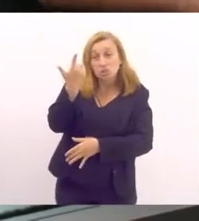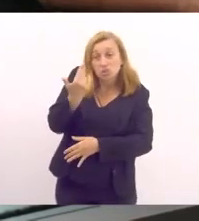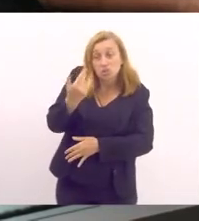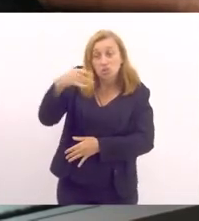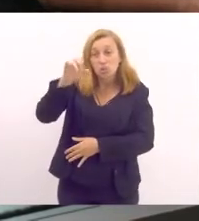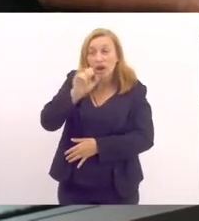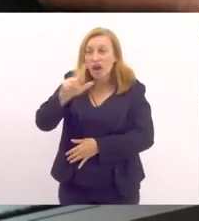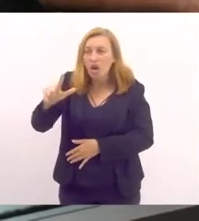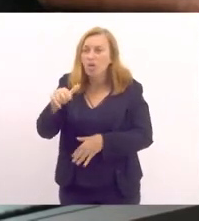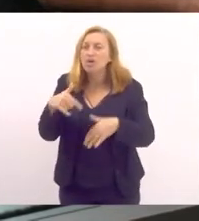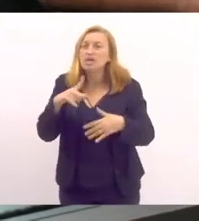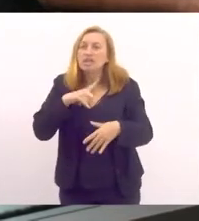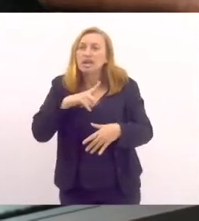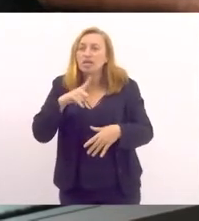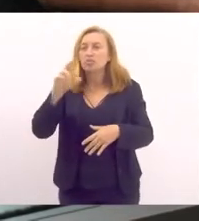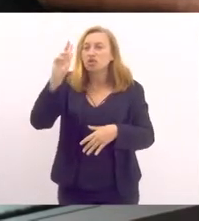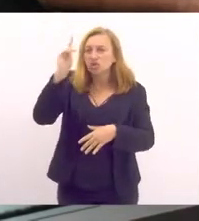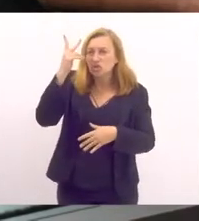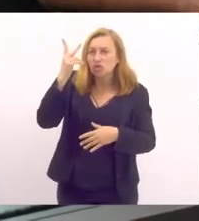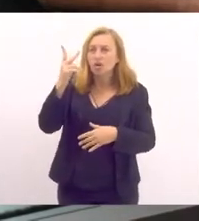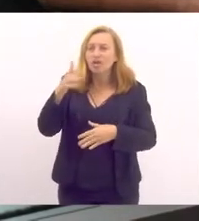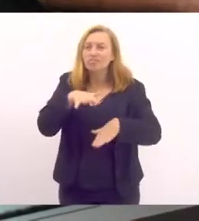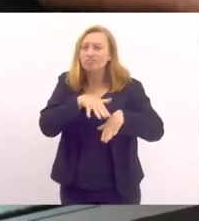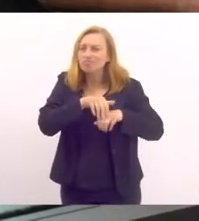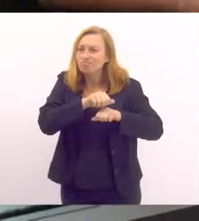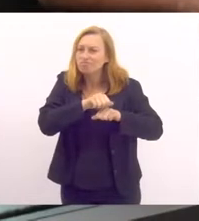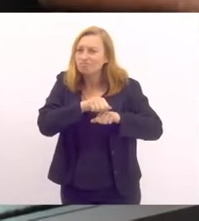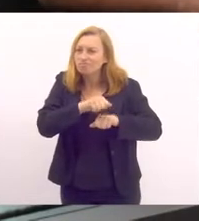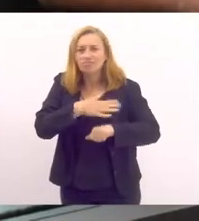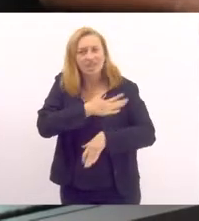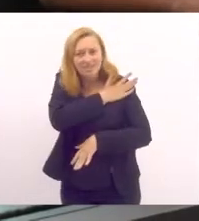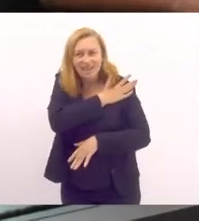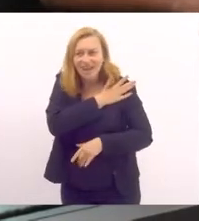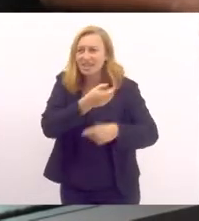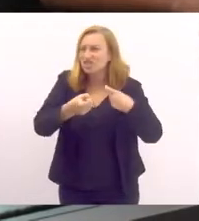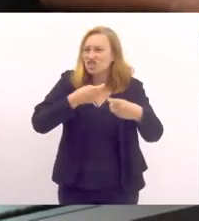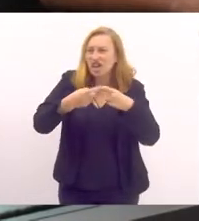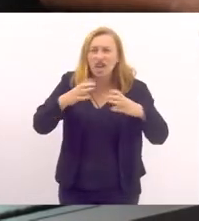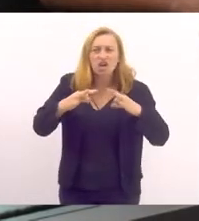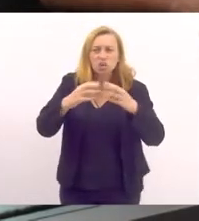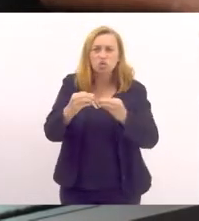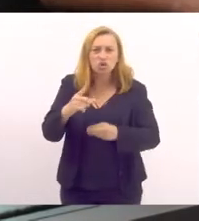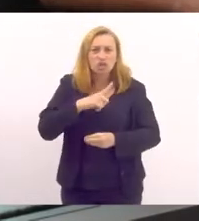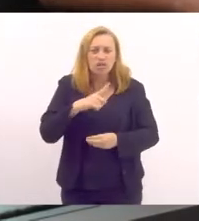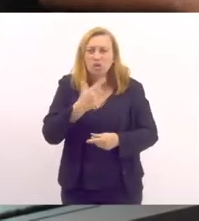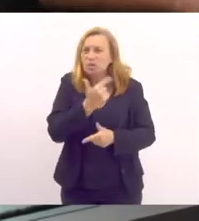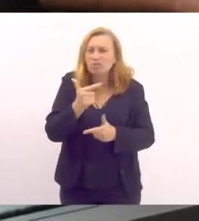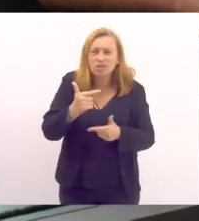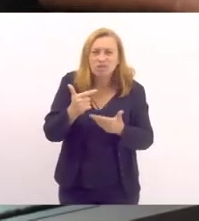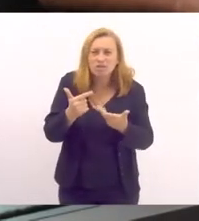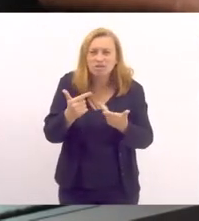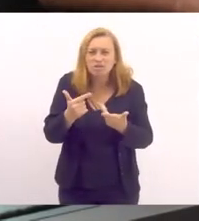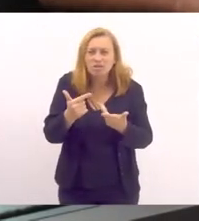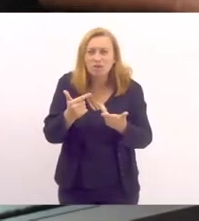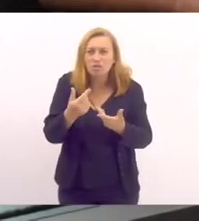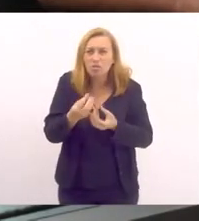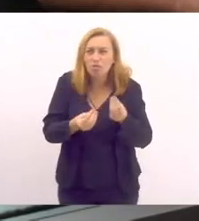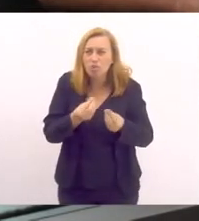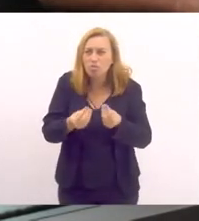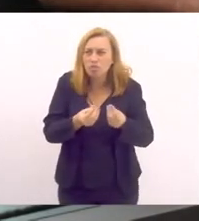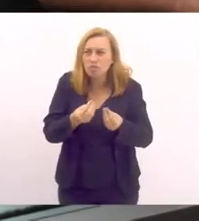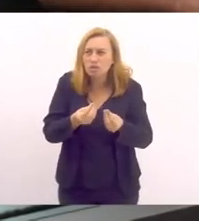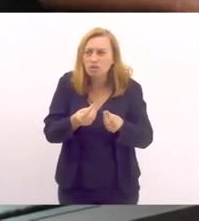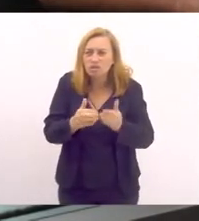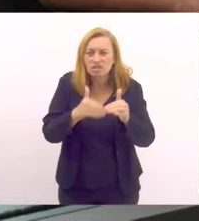temos história militar, história de guerra, temos tudo aqui. E a gente não está sabendo explorar. Graças a Deus, eu estou